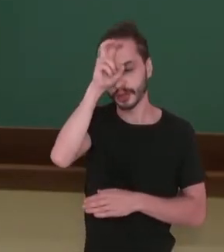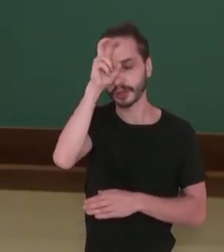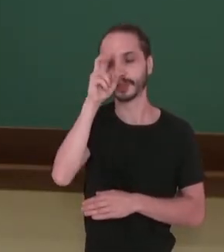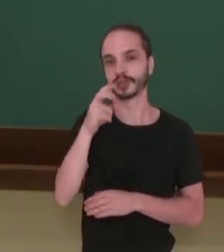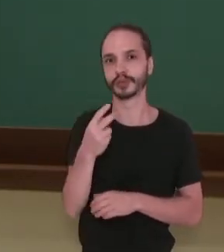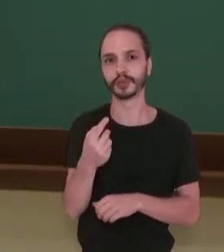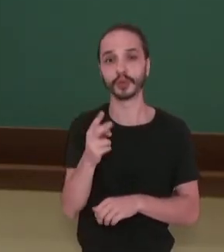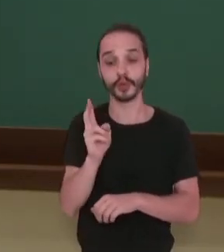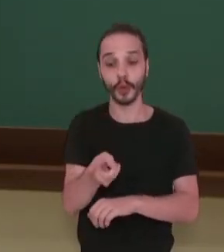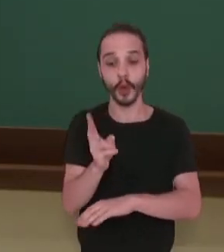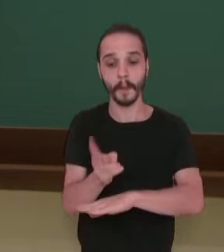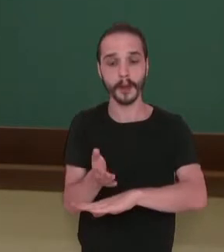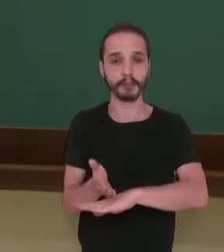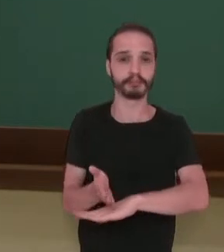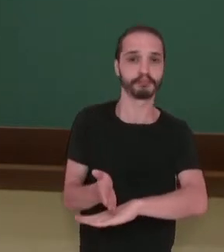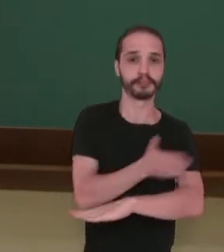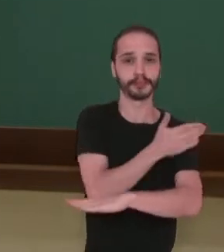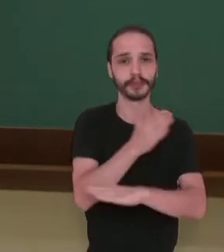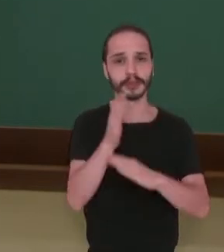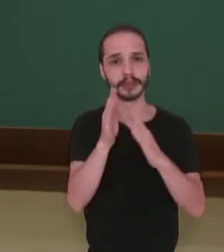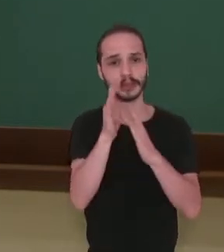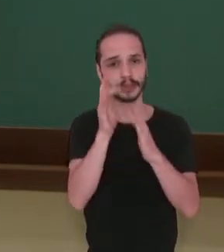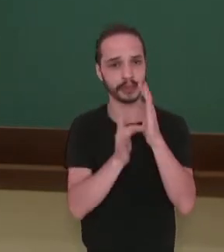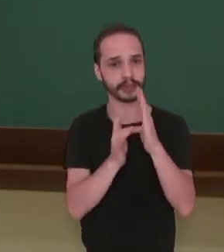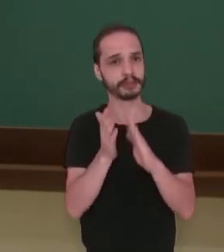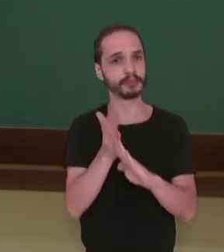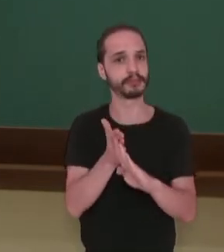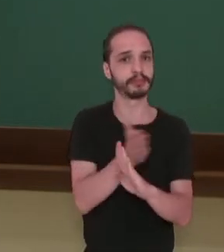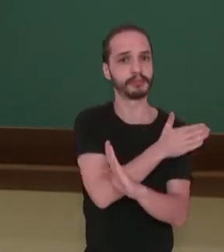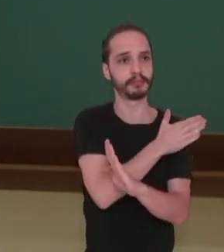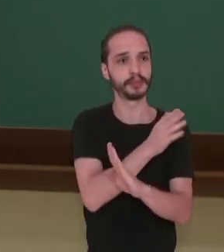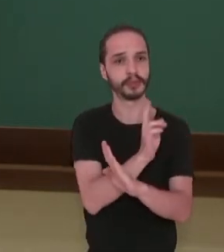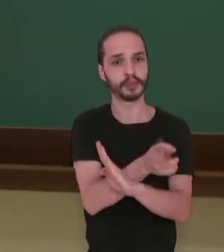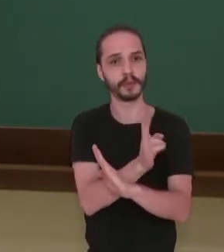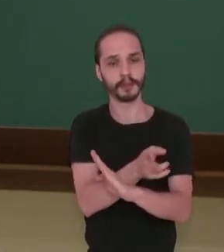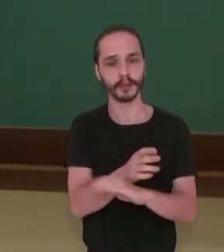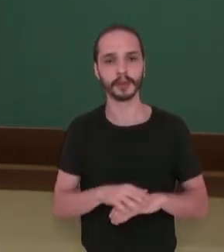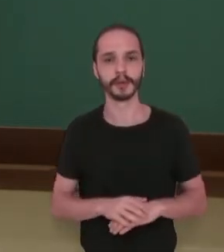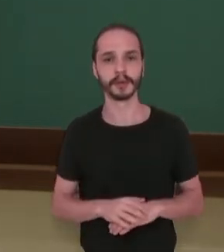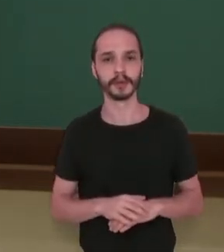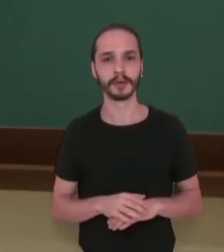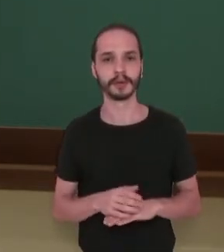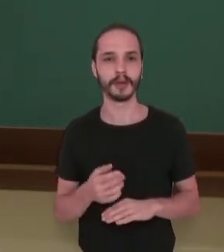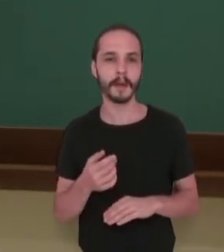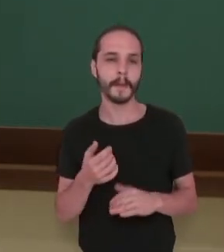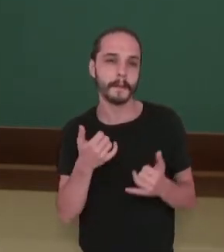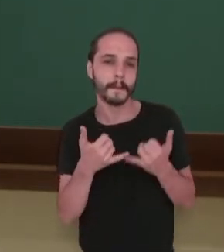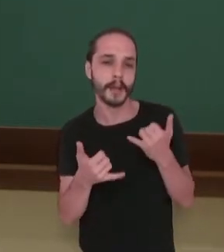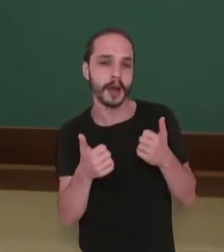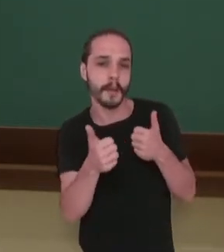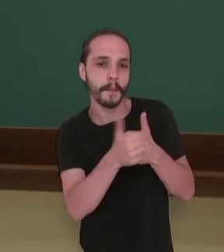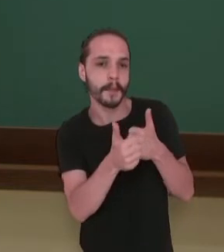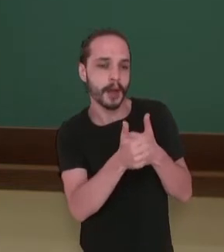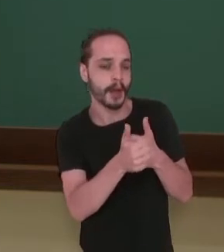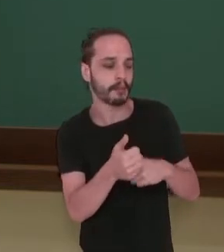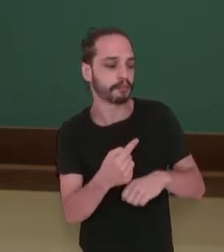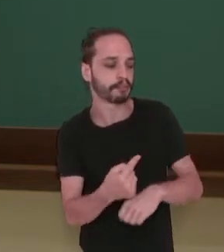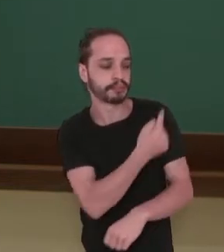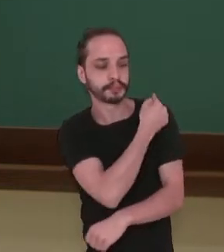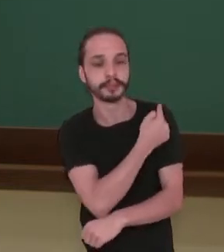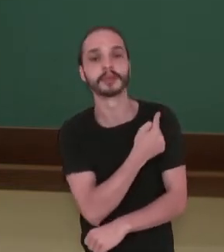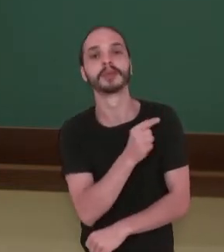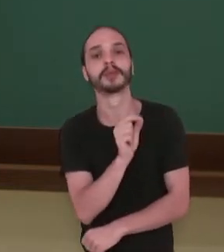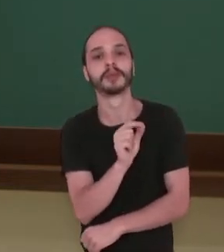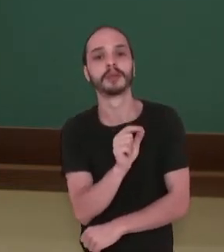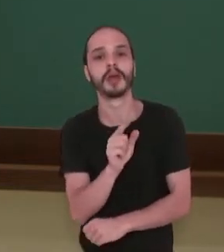Então, muito próximo ali do homem primitivo, o símbolo de dançar, né, o sinônimo deles, dançar,